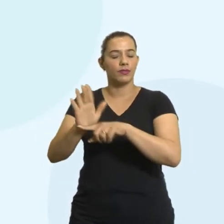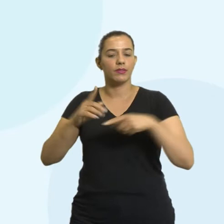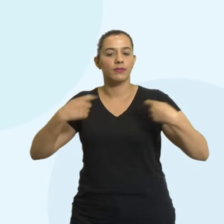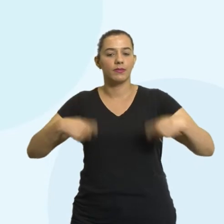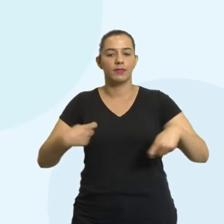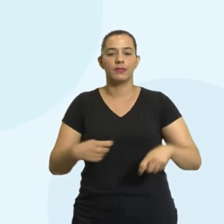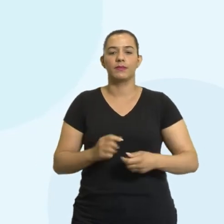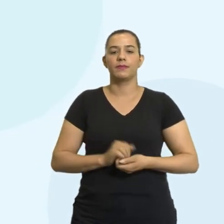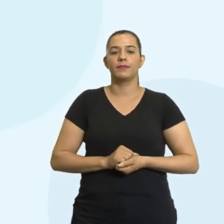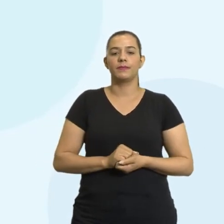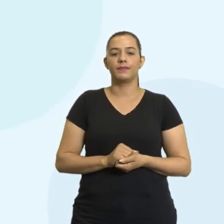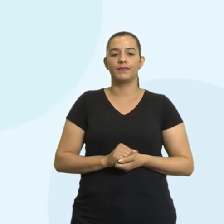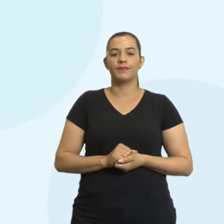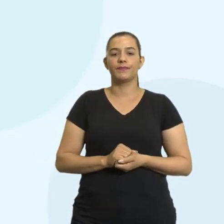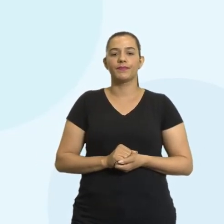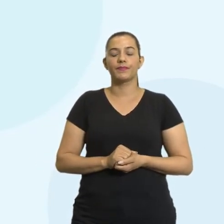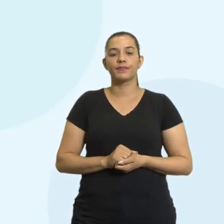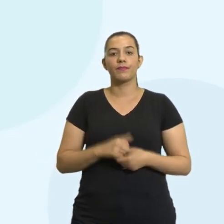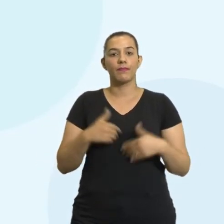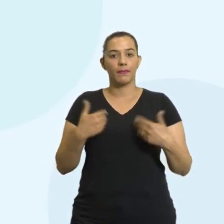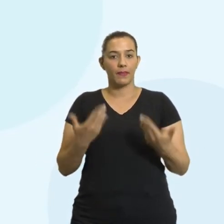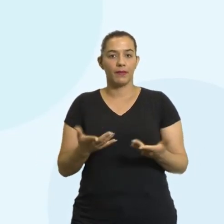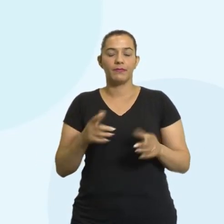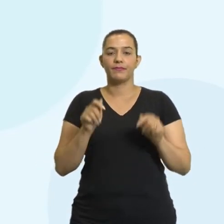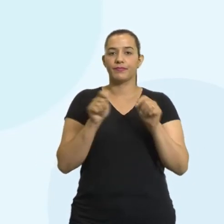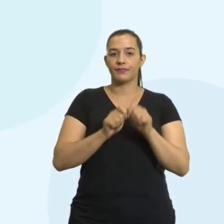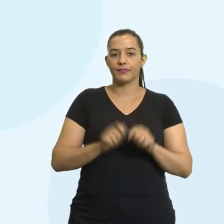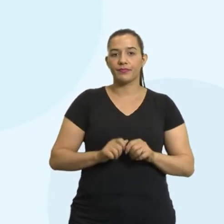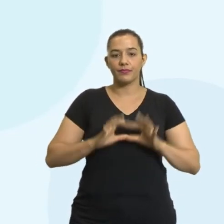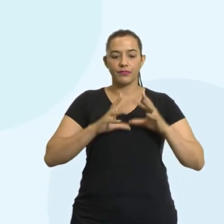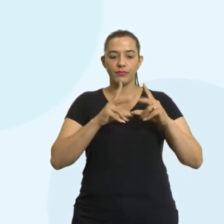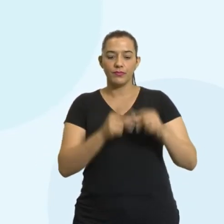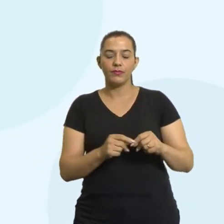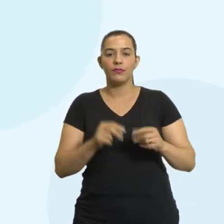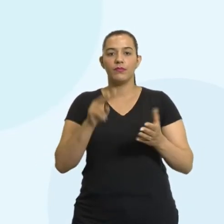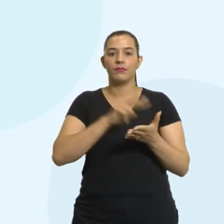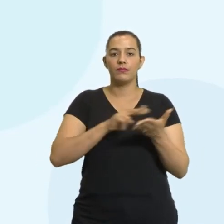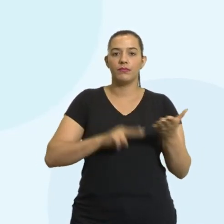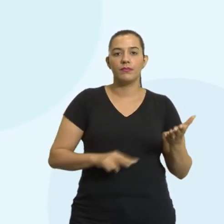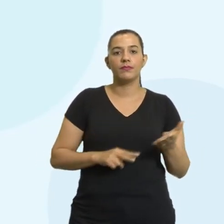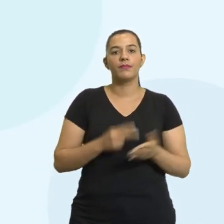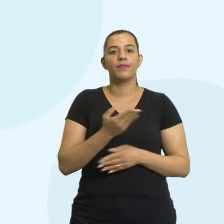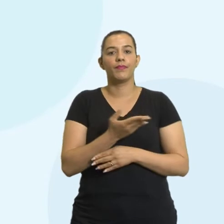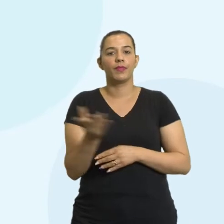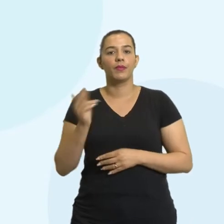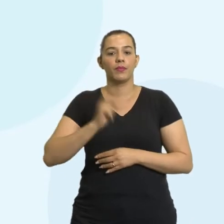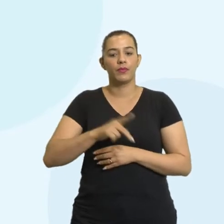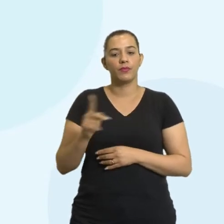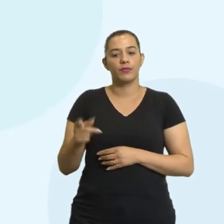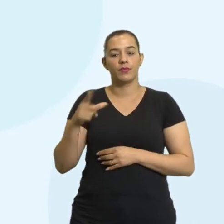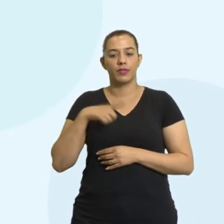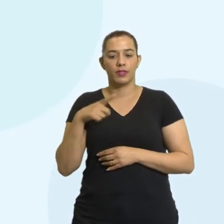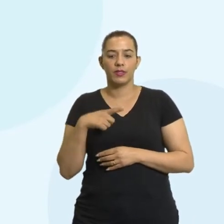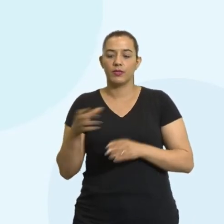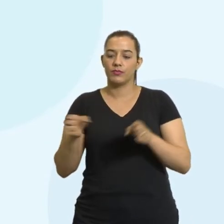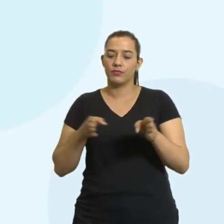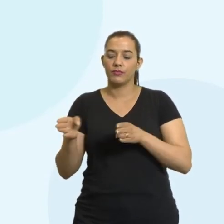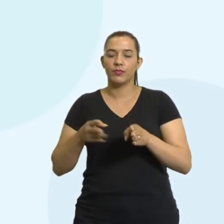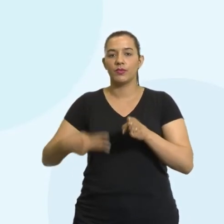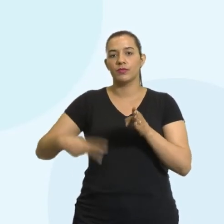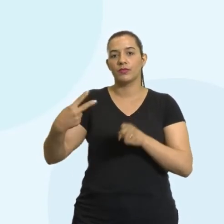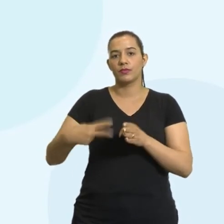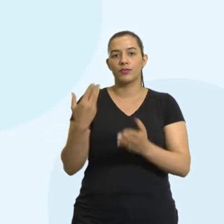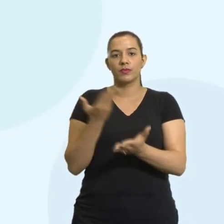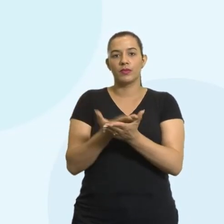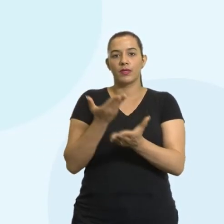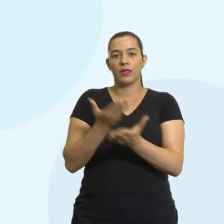necessário. Feito isso, né, então o professor fará um segundo momento, que nós chamamos de segunda aula, mas